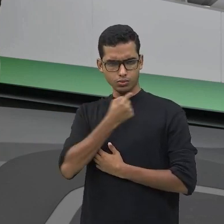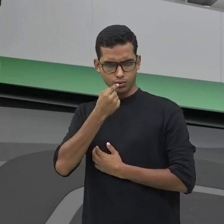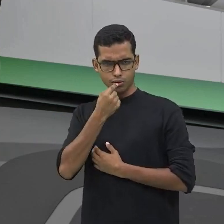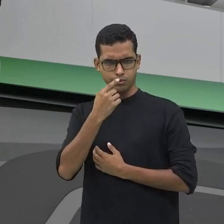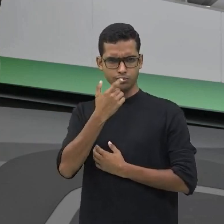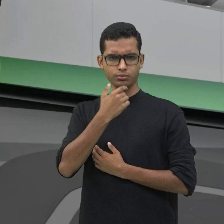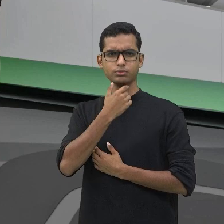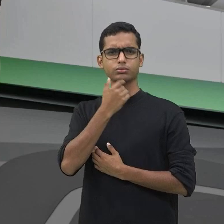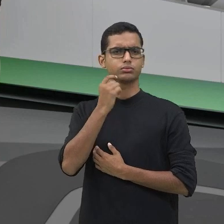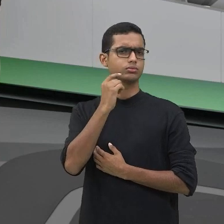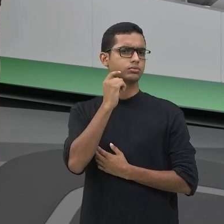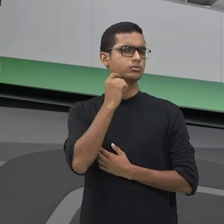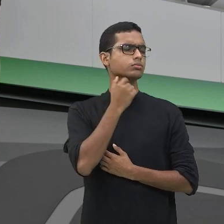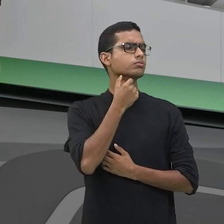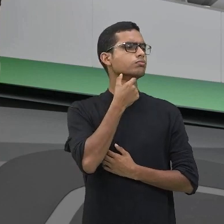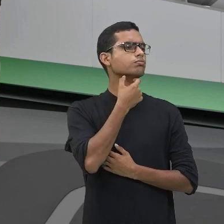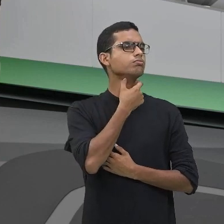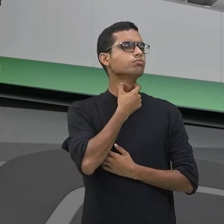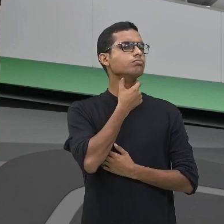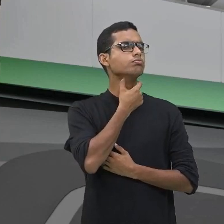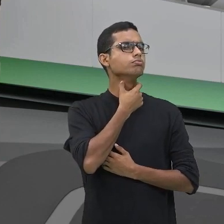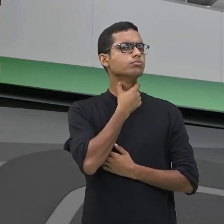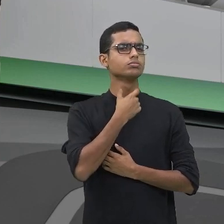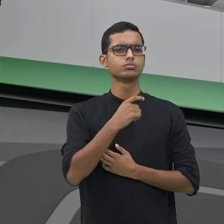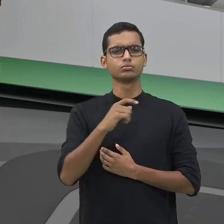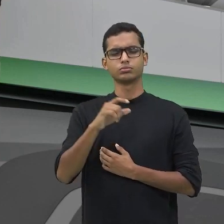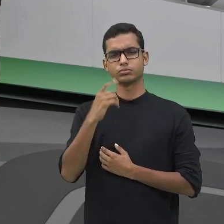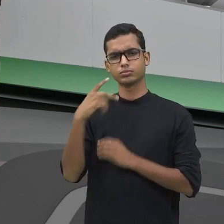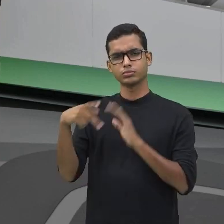garganta. Esse canal aqui